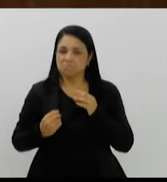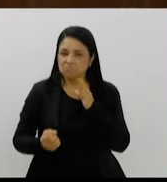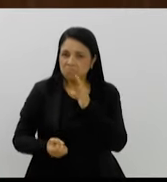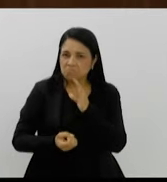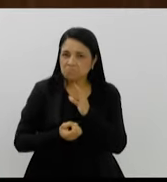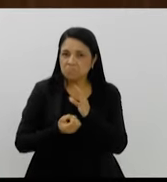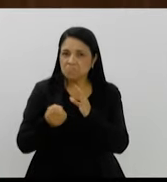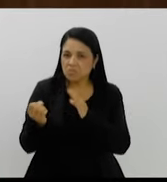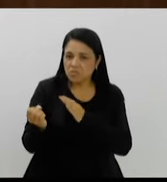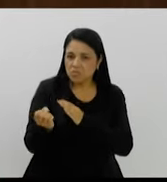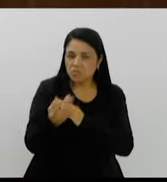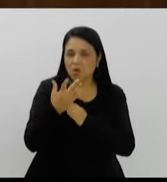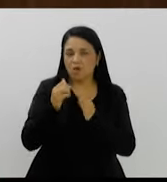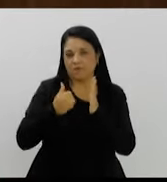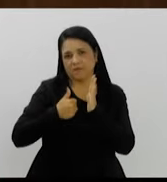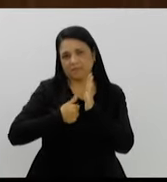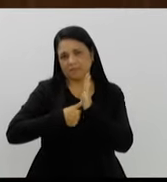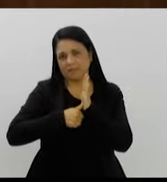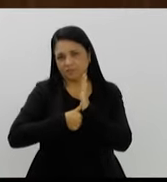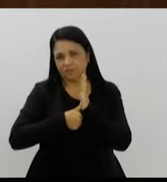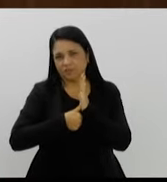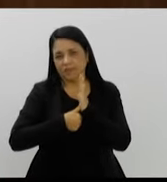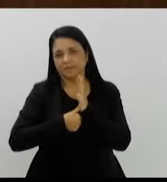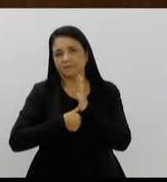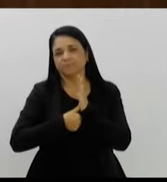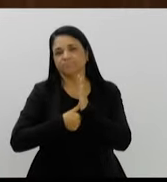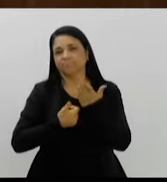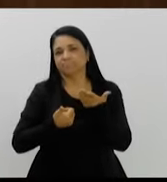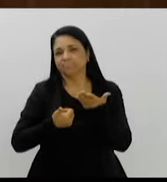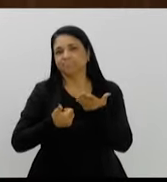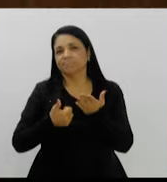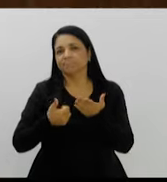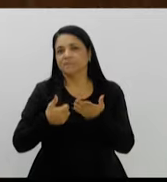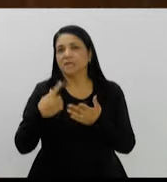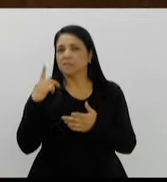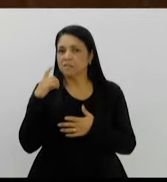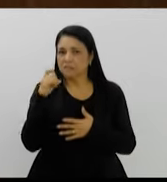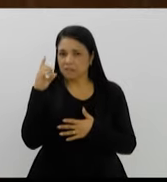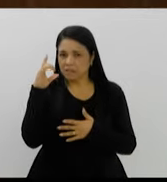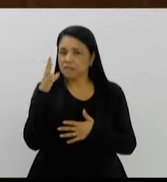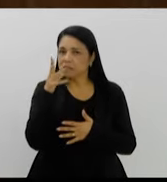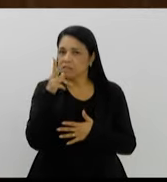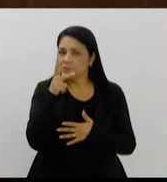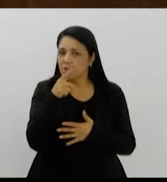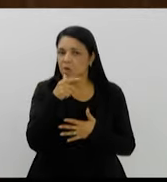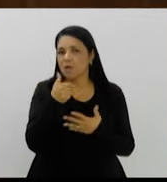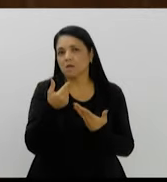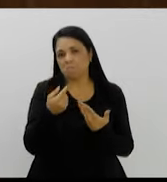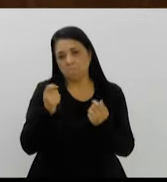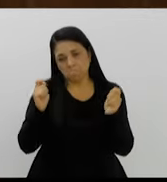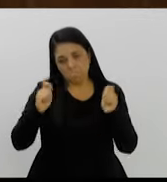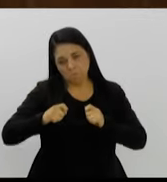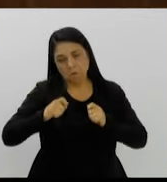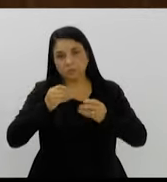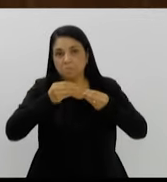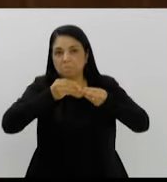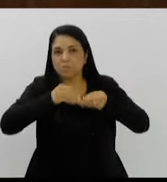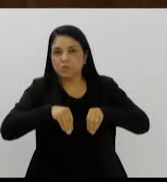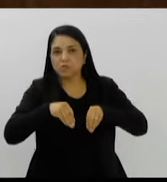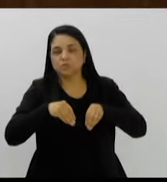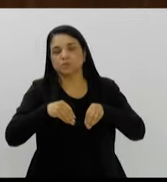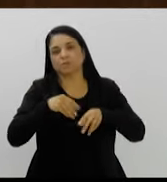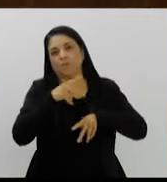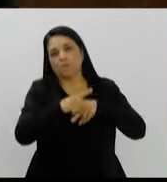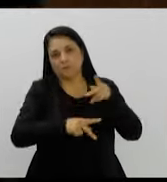ser muito demorada o que pode resultar em prejuízos significativos para os cidadãos Fluminenses então eu